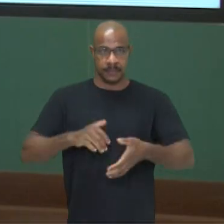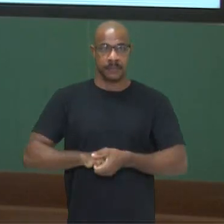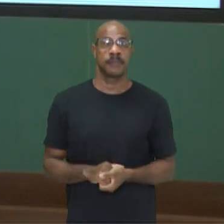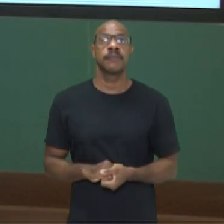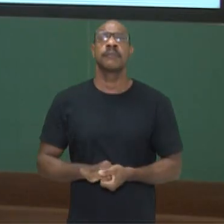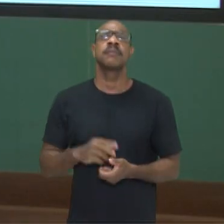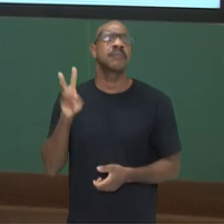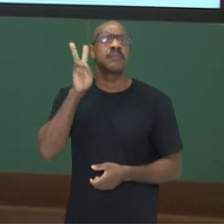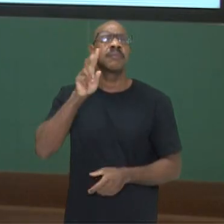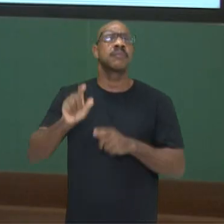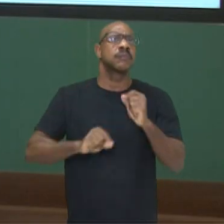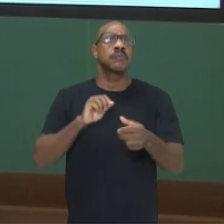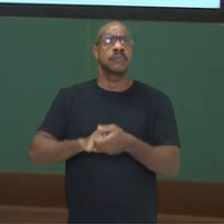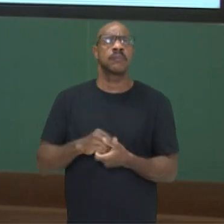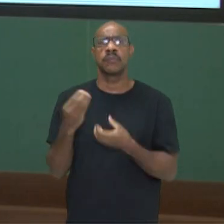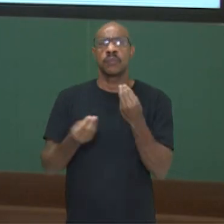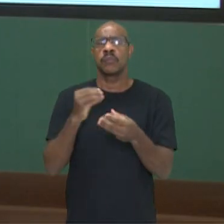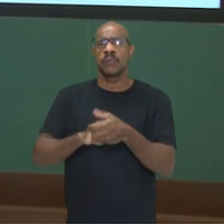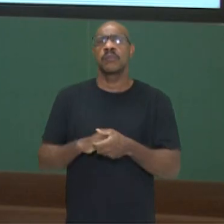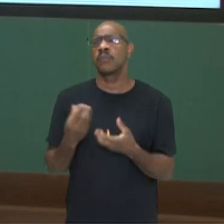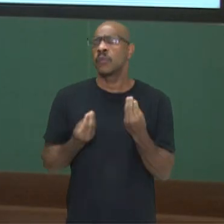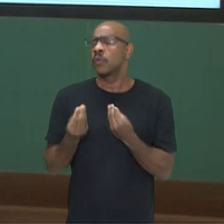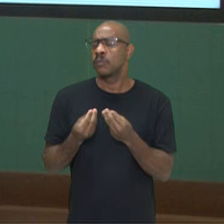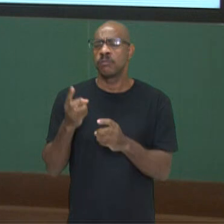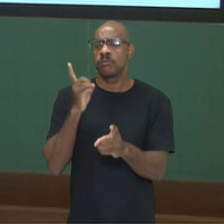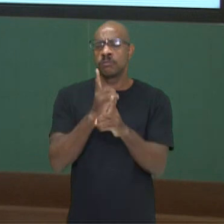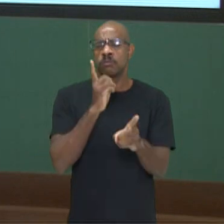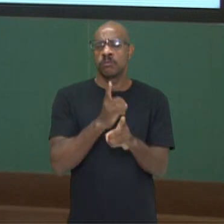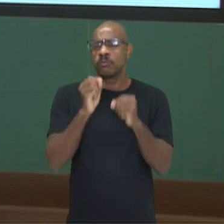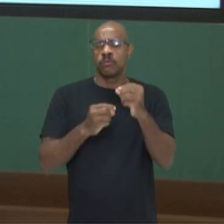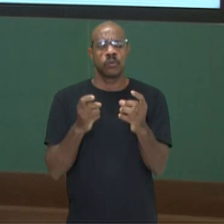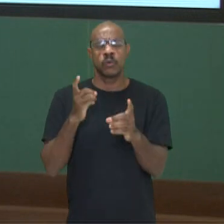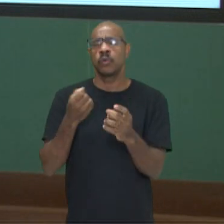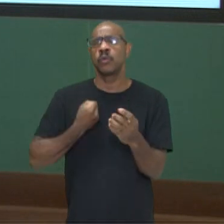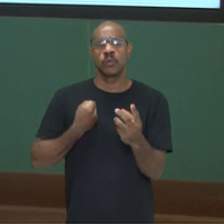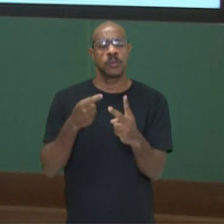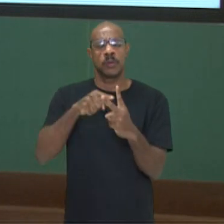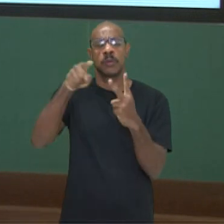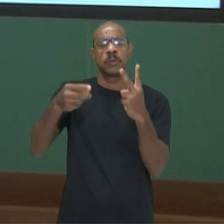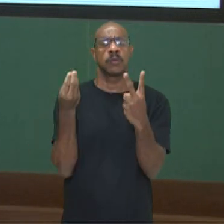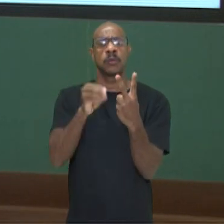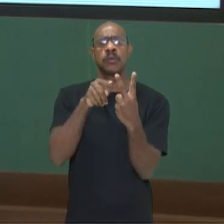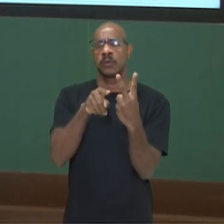lembram então como extrair um número dentro da raiz quadrada?